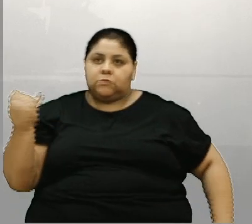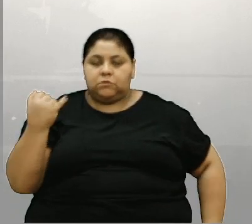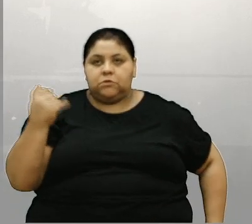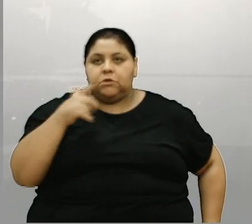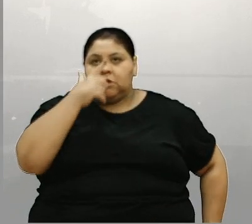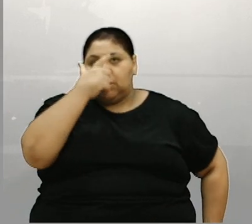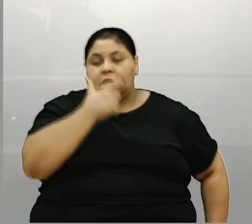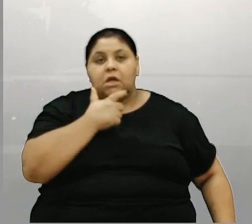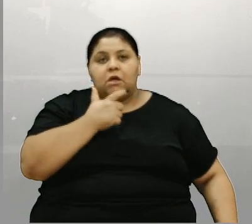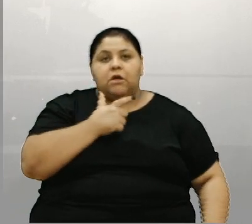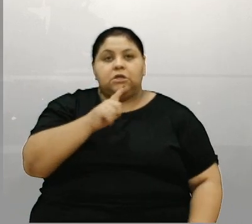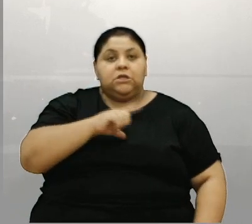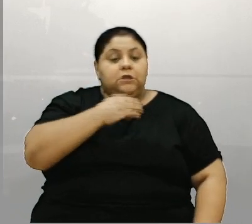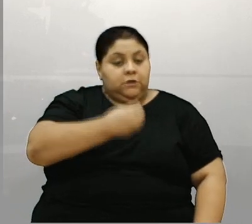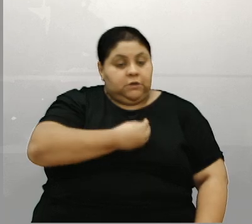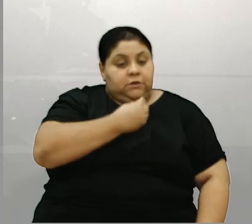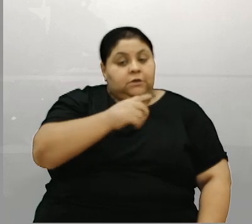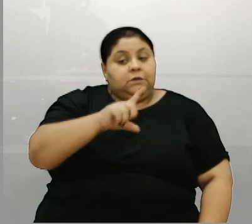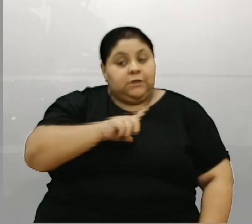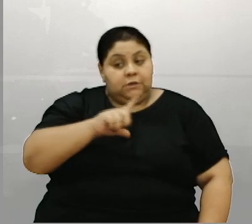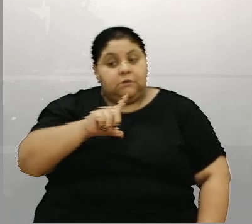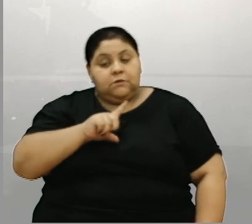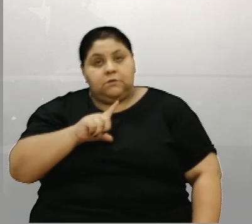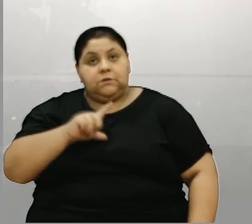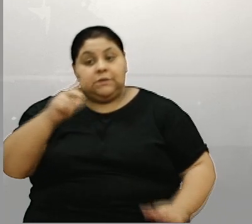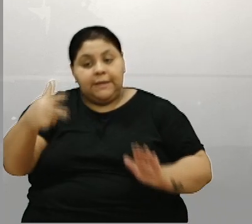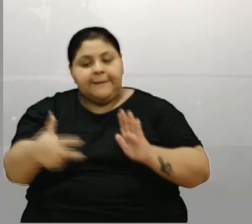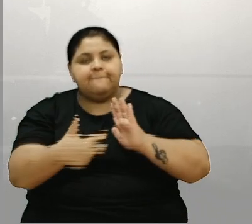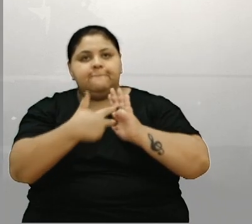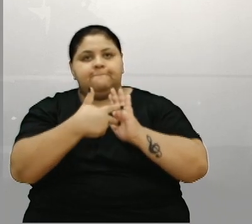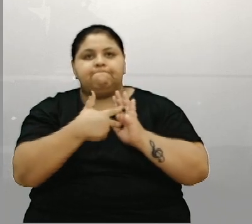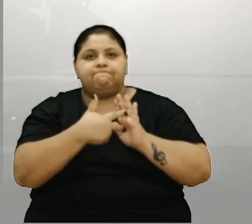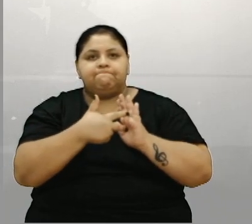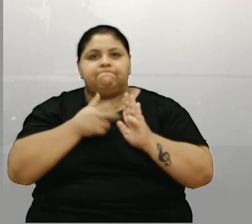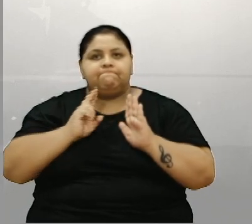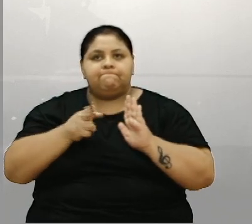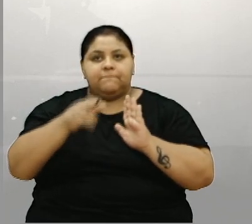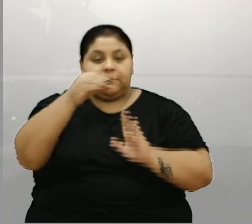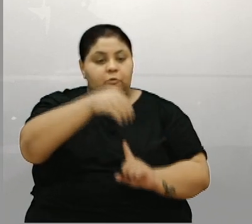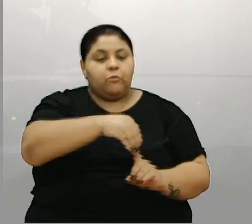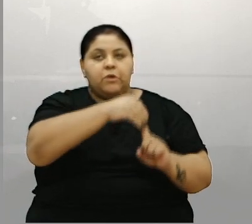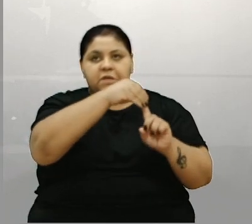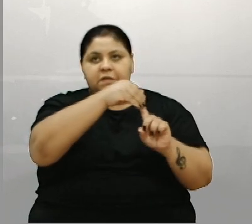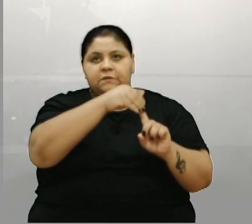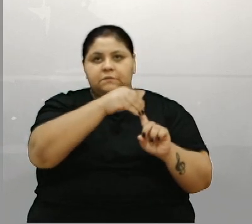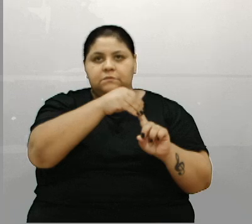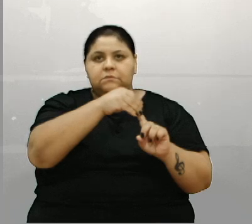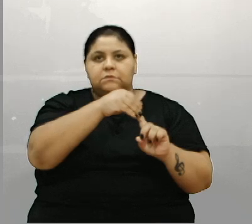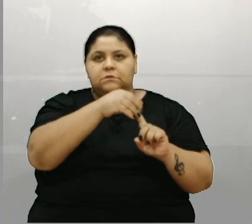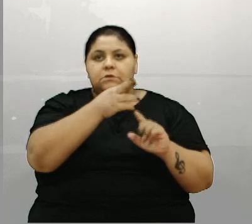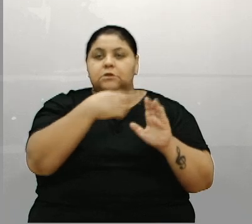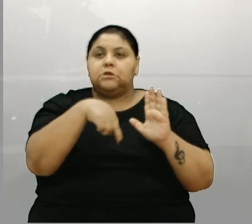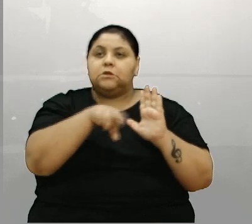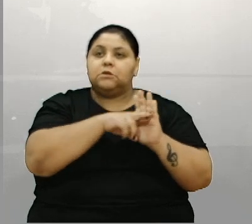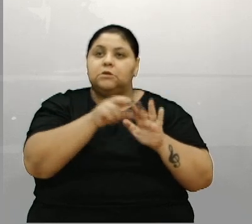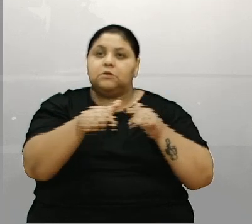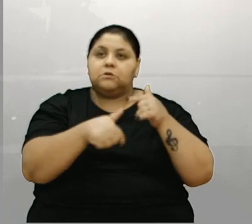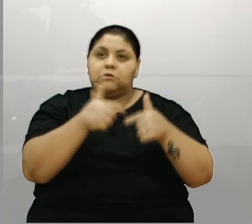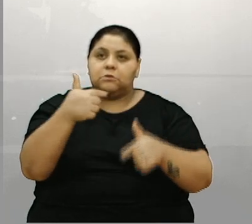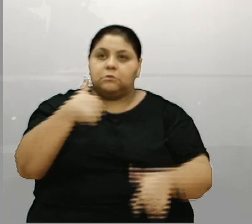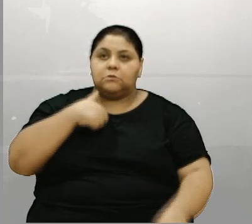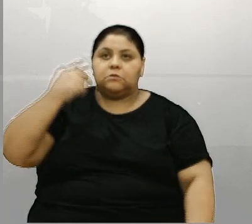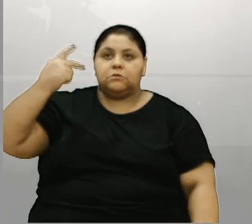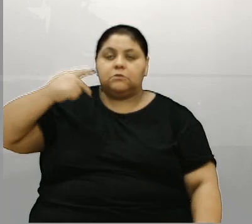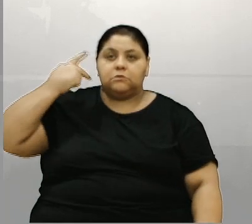quando envolve vidas tem que haver atenção e sempre com prioridade. Ressaltando que o trabalho desse vereador,